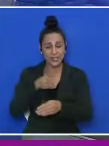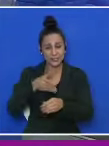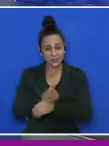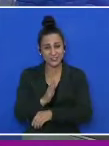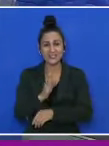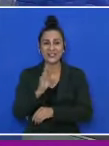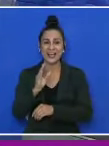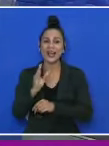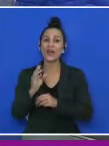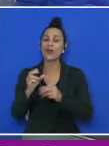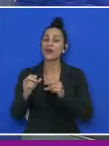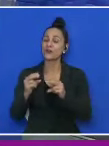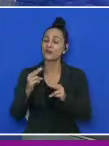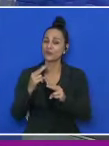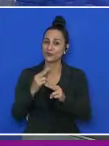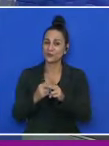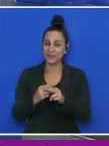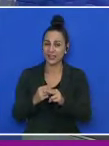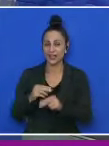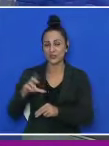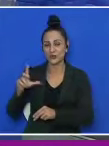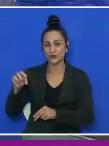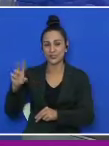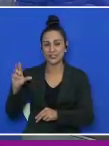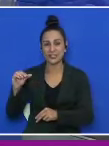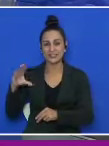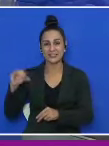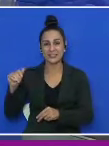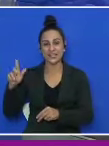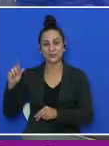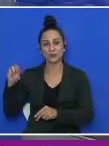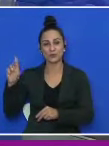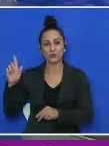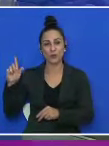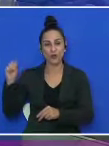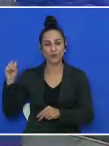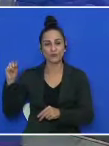acessar loterias.caixa.gov.br.